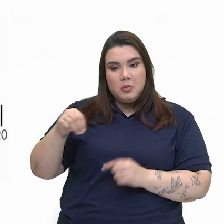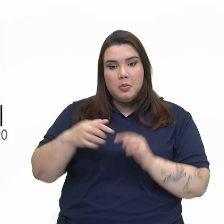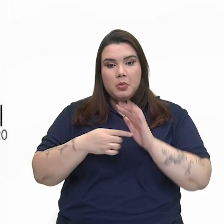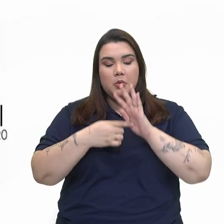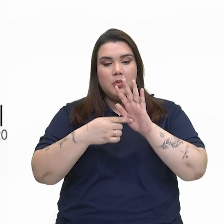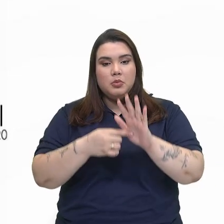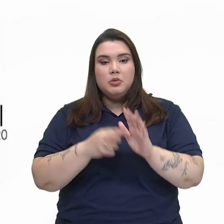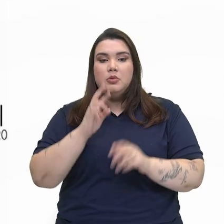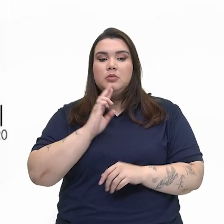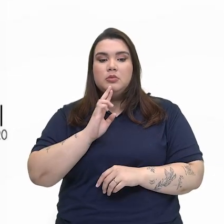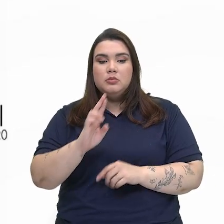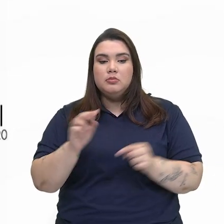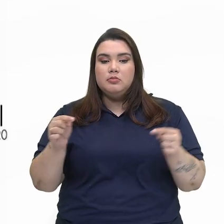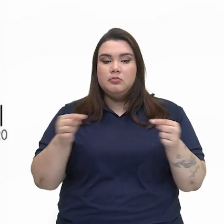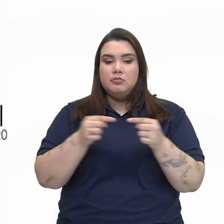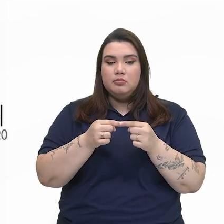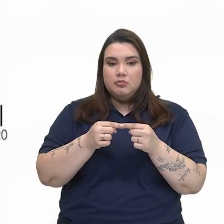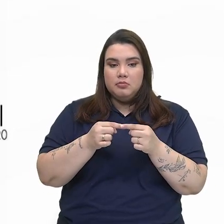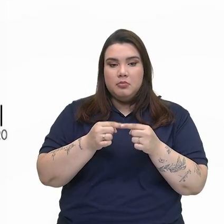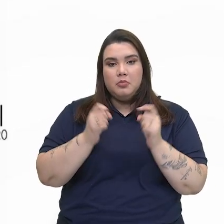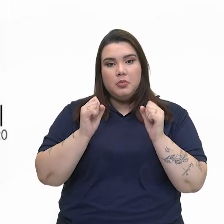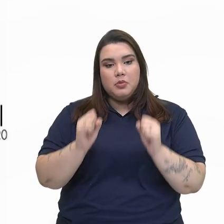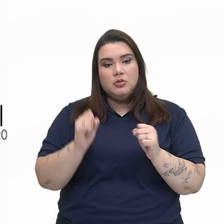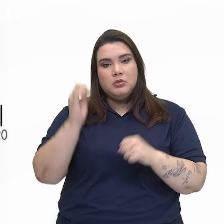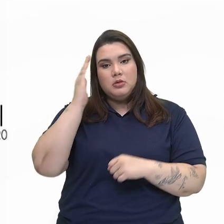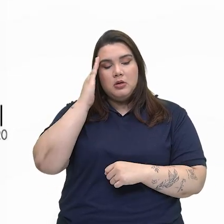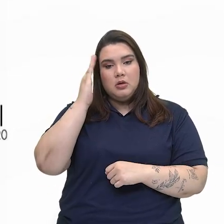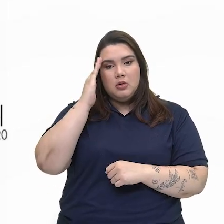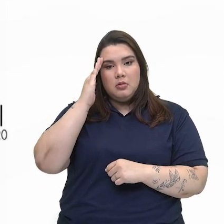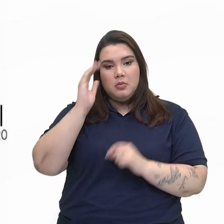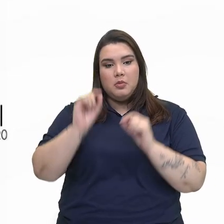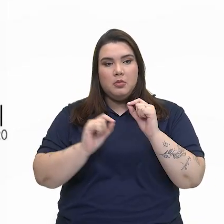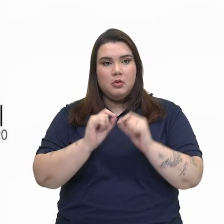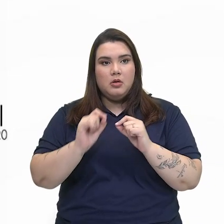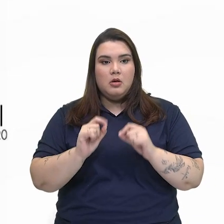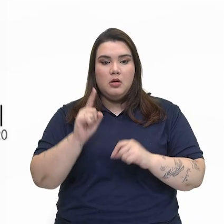expressando o resultado da medição assim. Você podia ter colocado que era